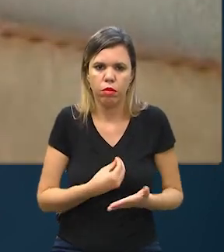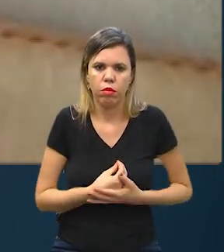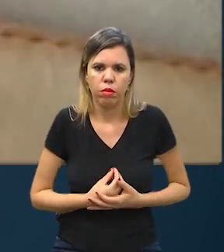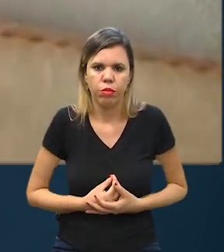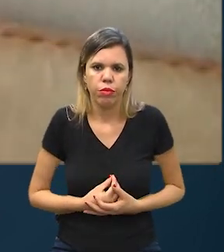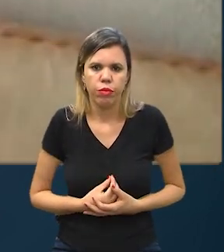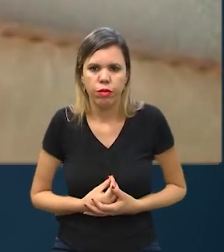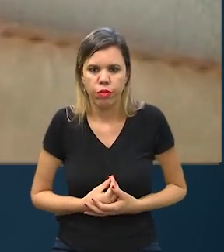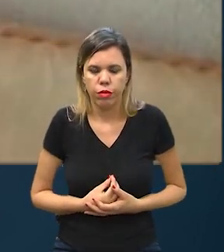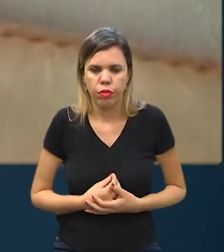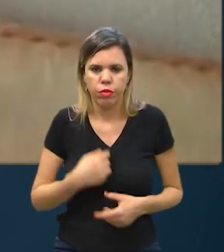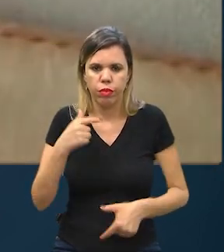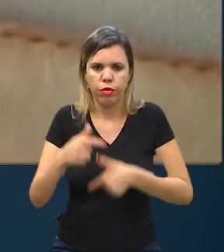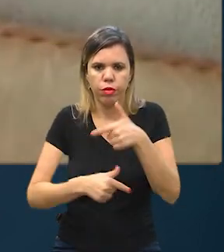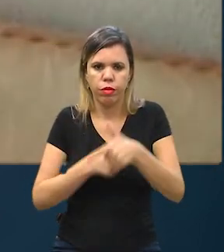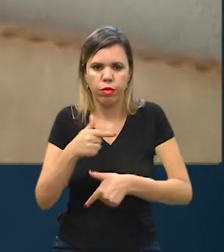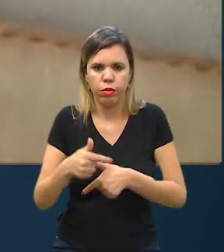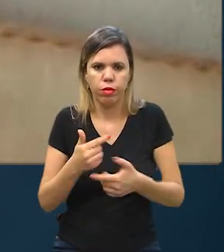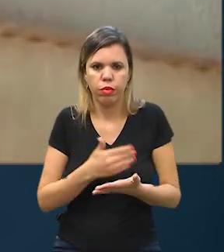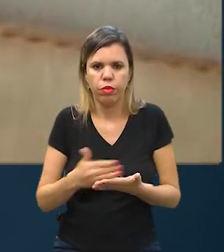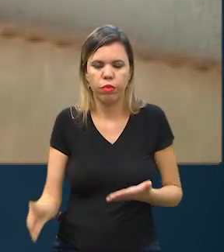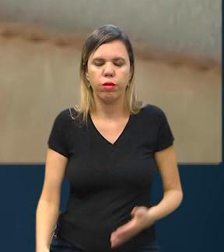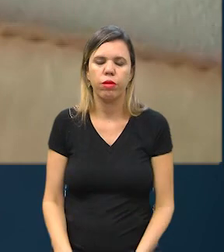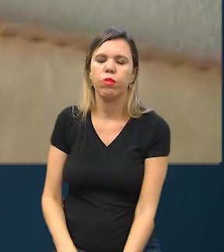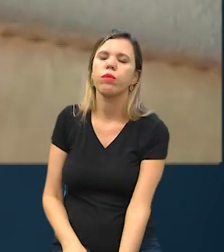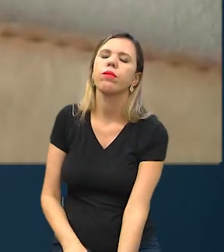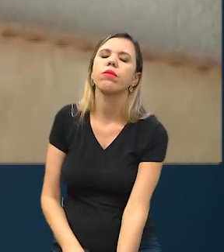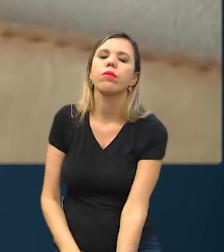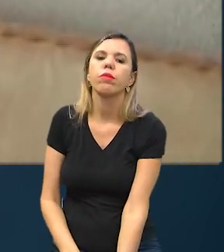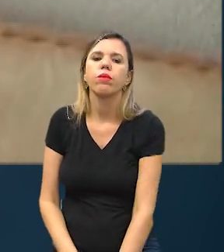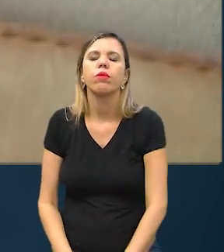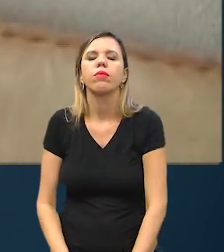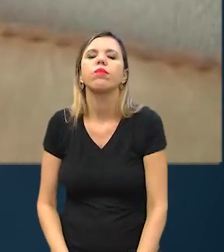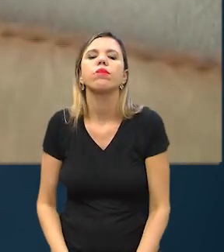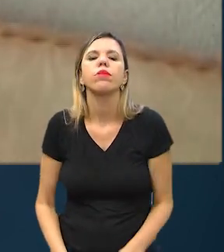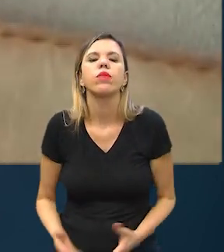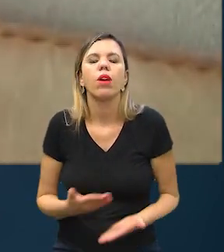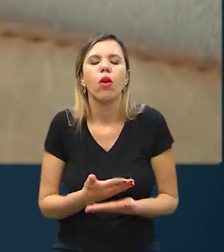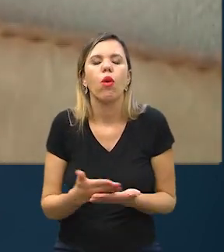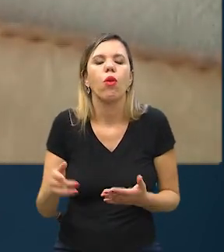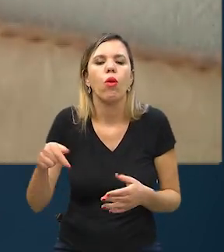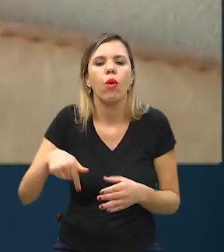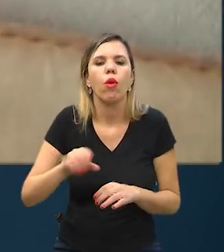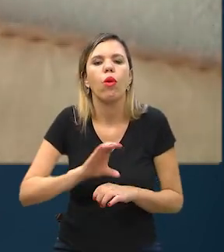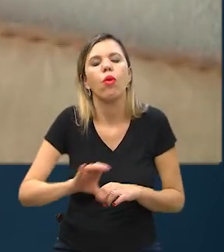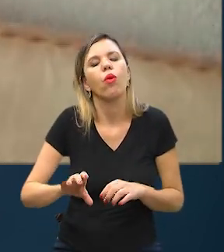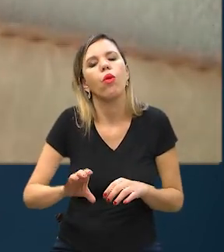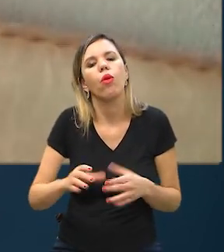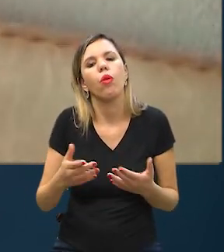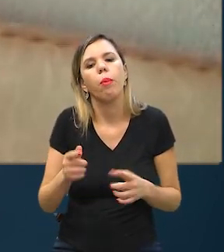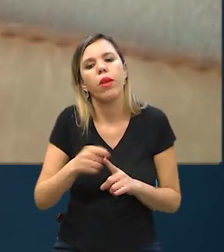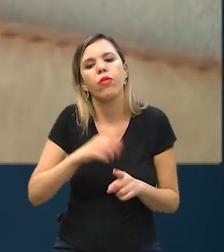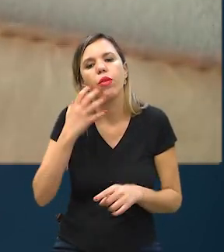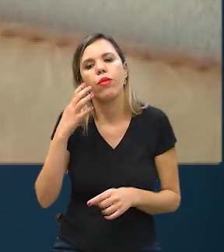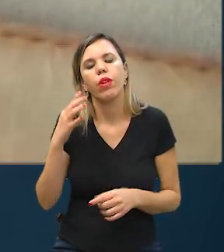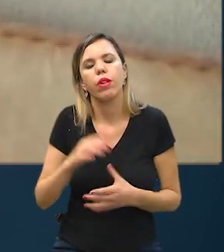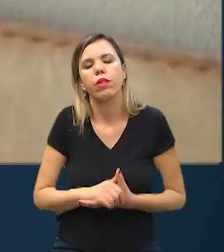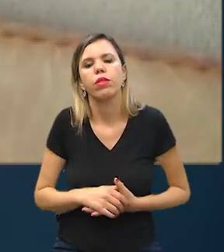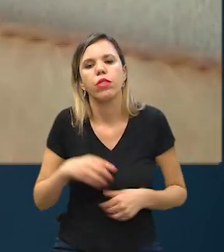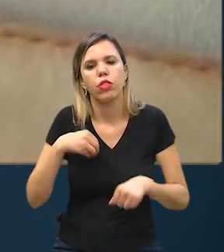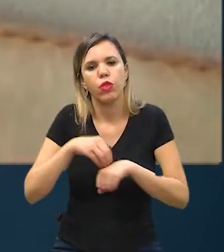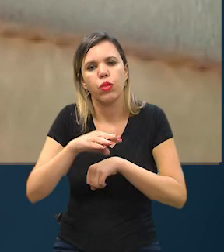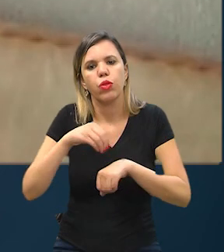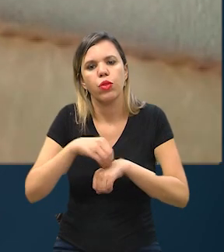atual que a gente está vivendo. O trabalho ele se iniciou com uma imersão, agora no mês de